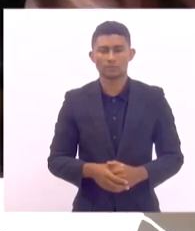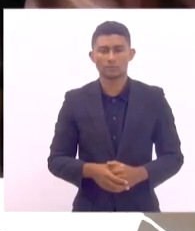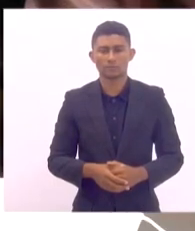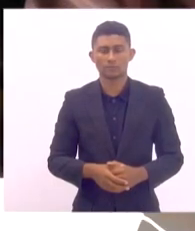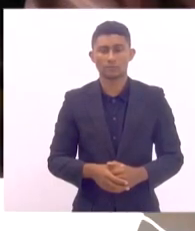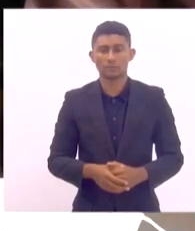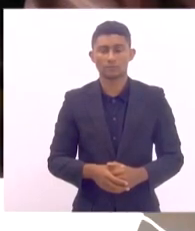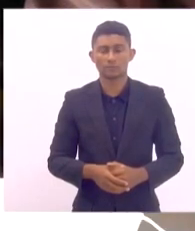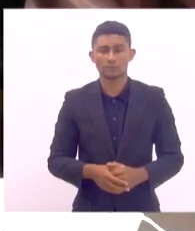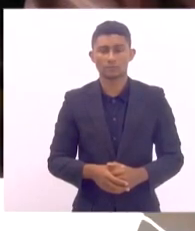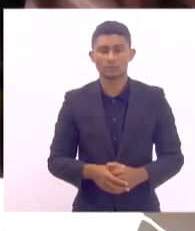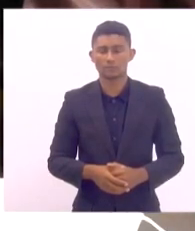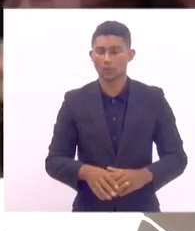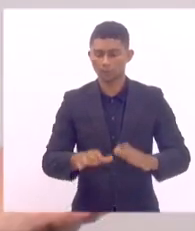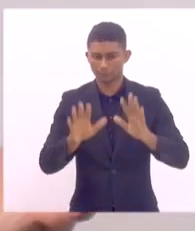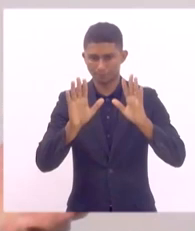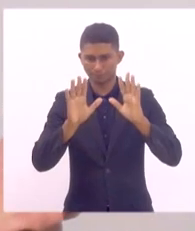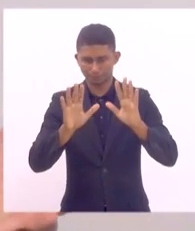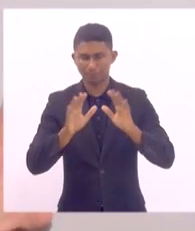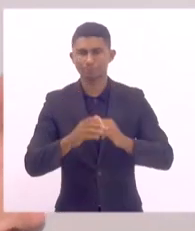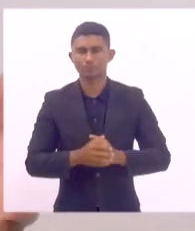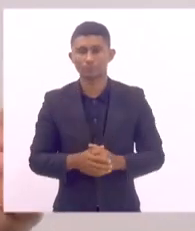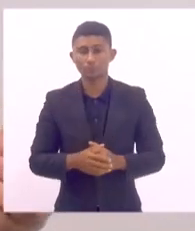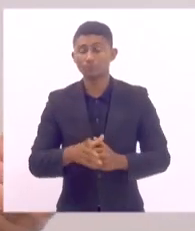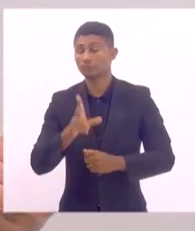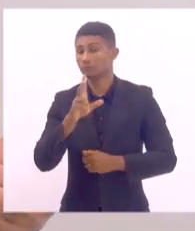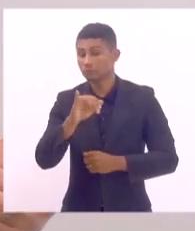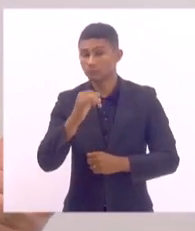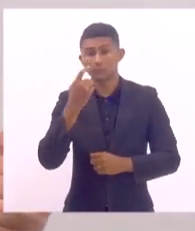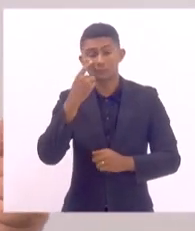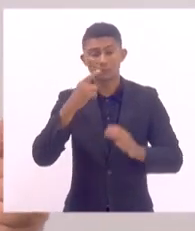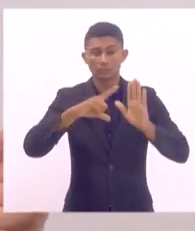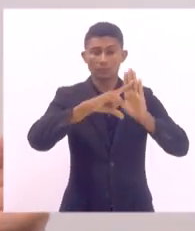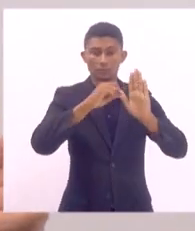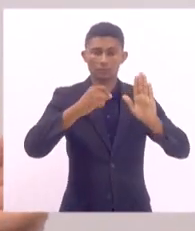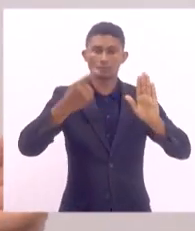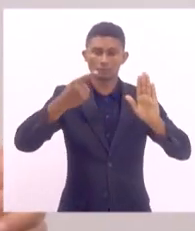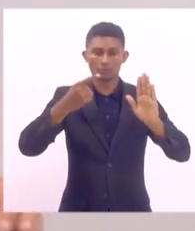Só se nós. Olha só, só se nós deixarmos o artigo 1º,